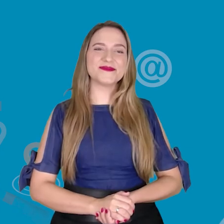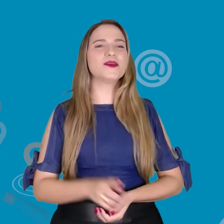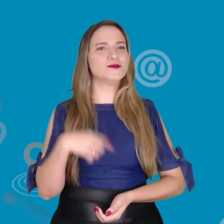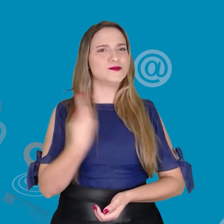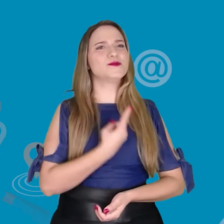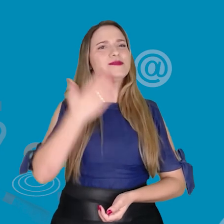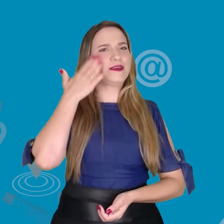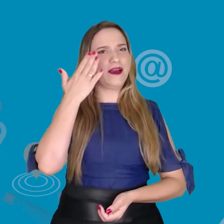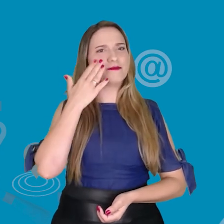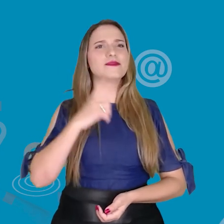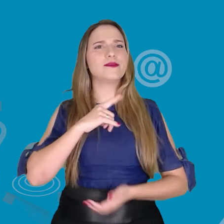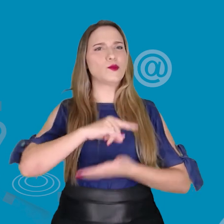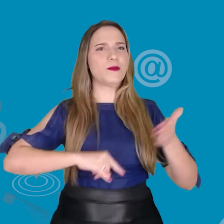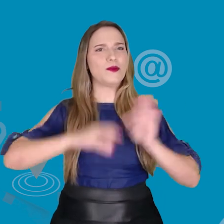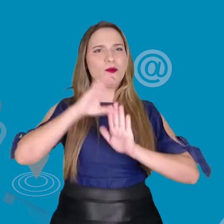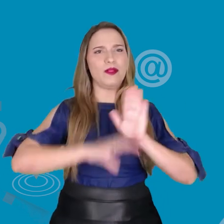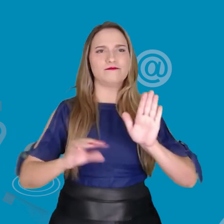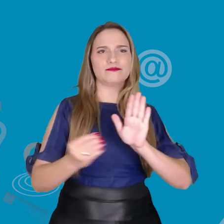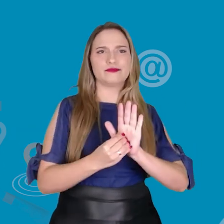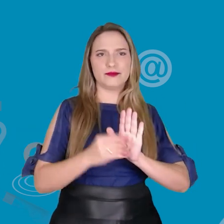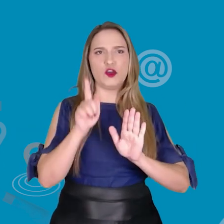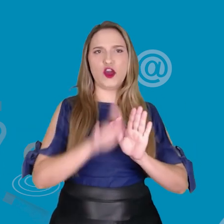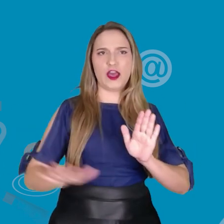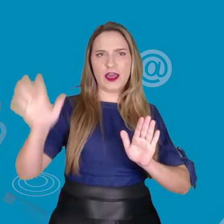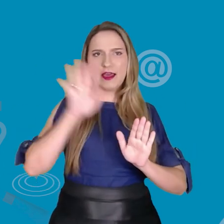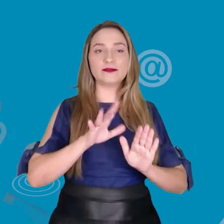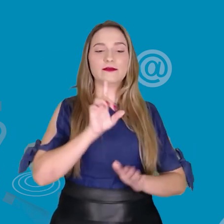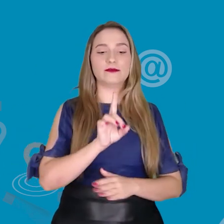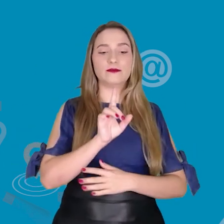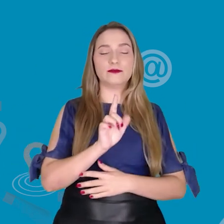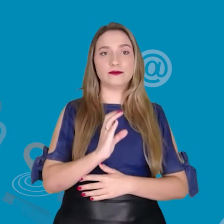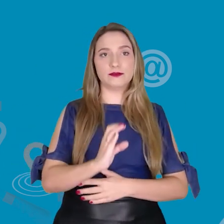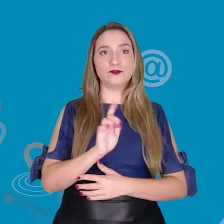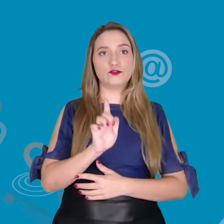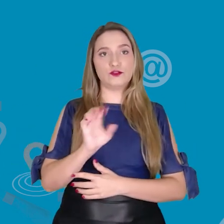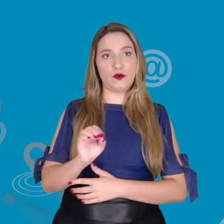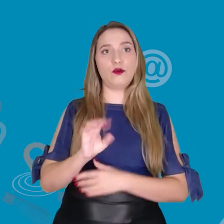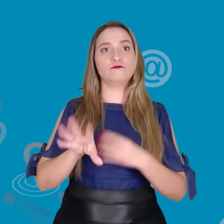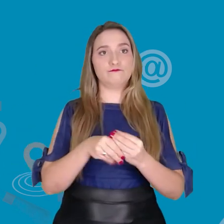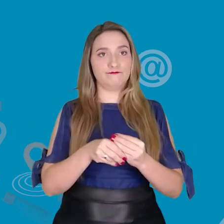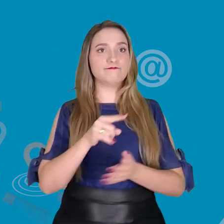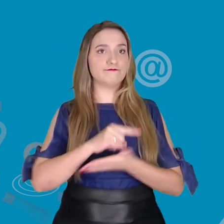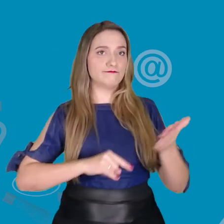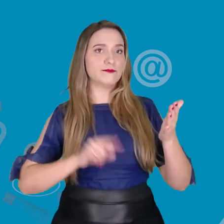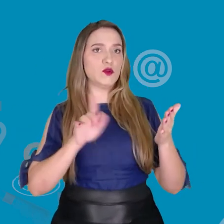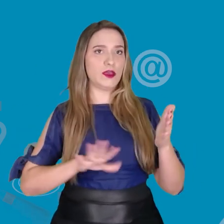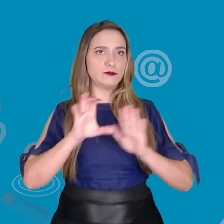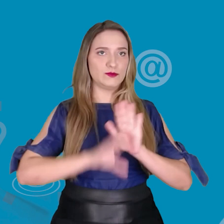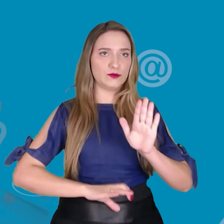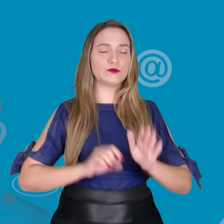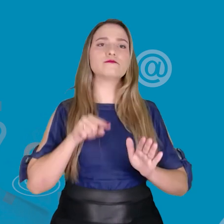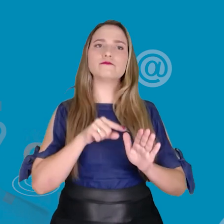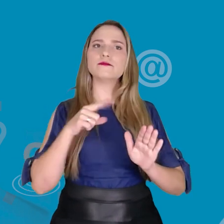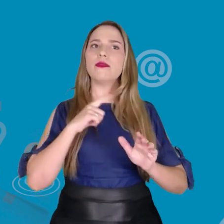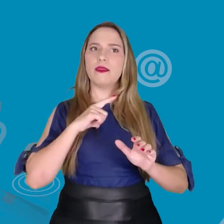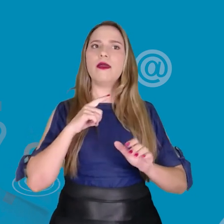Nós sabemos que o documento curricular para Goiás, o DCGO ampliado, trouxe uma